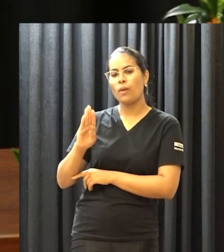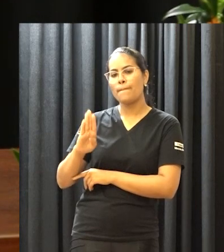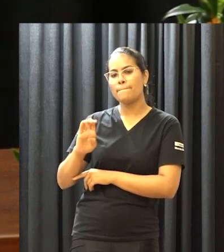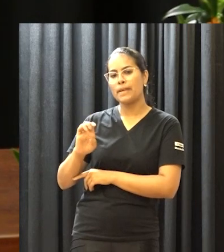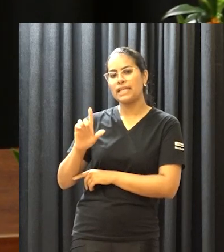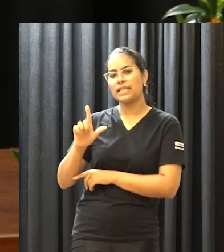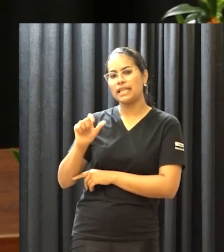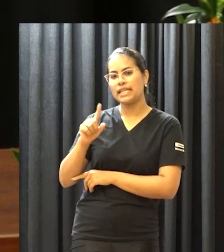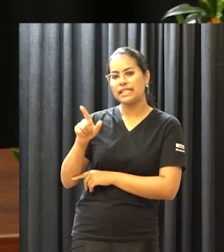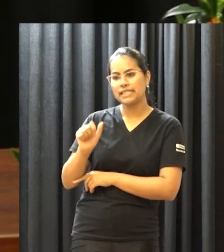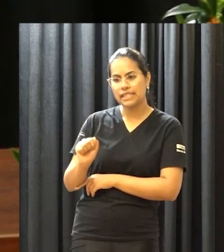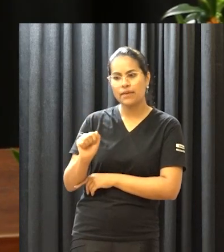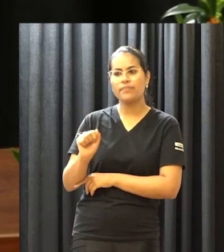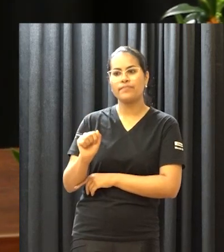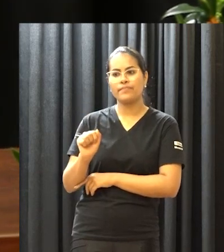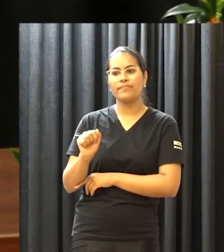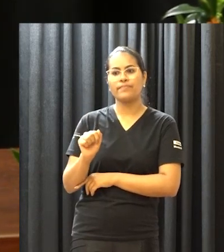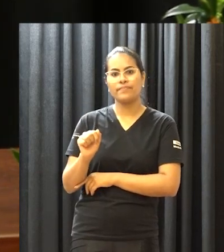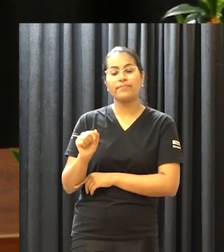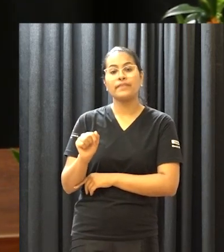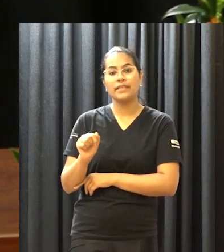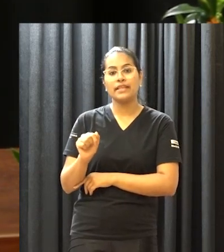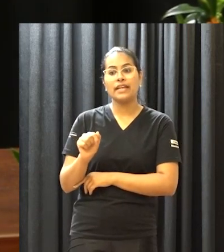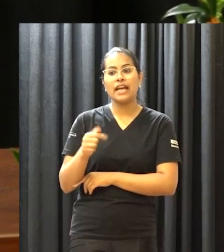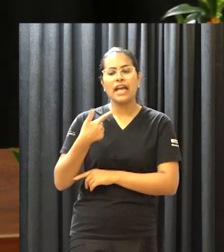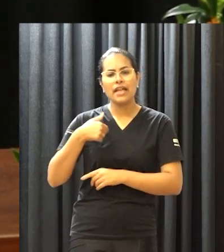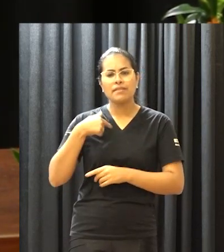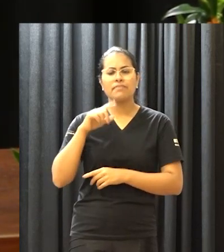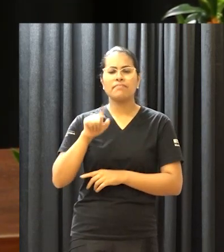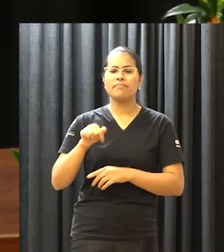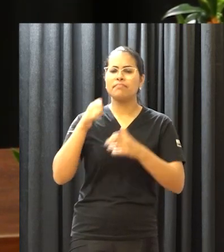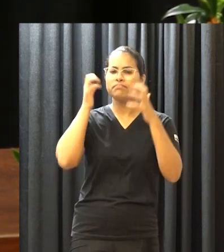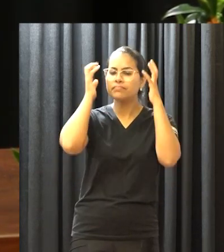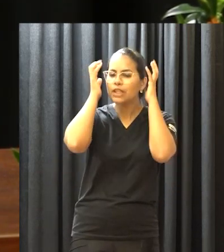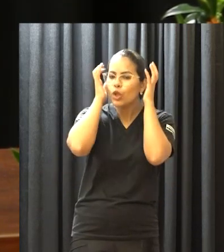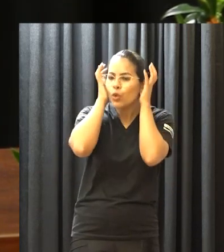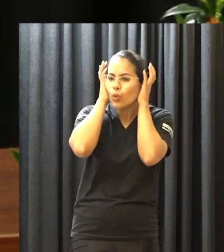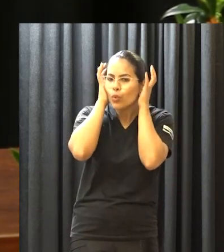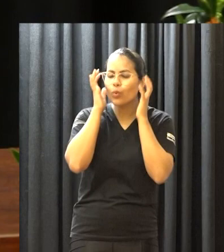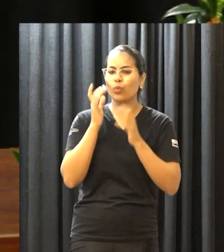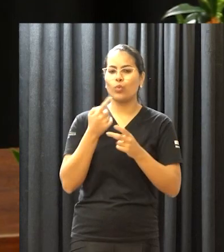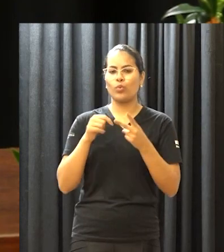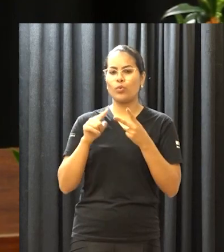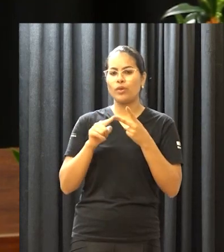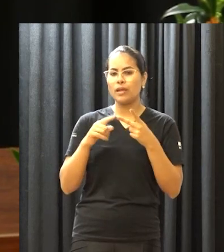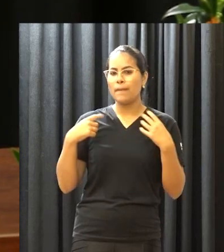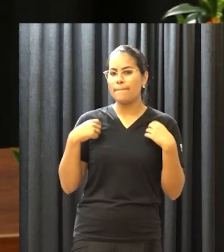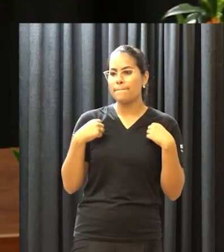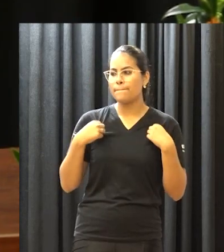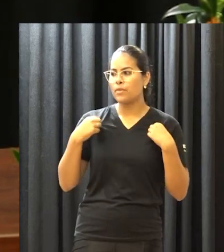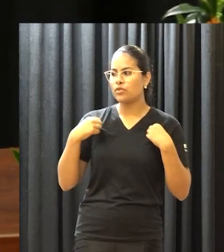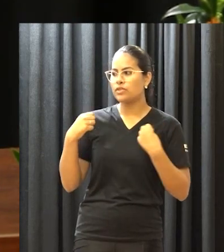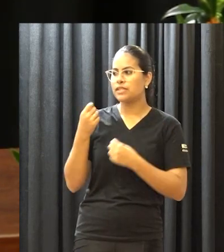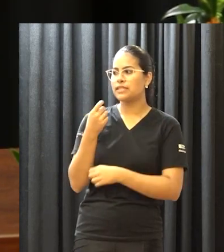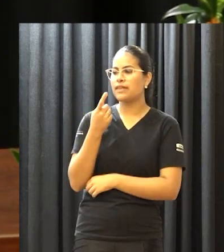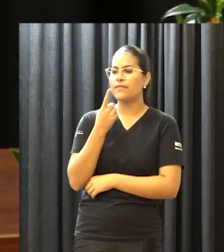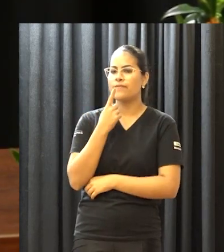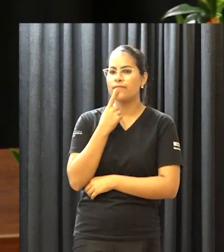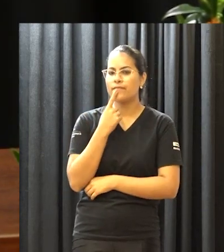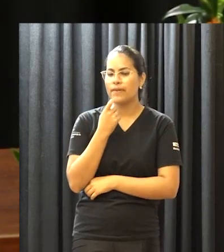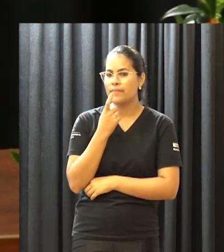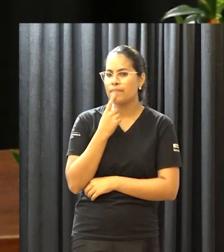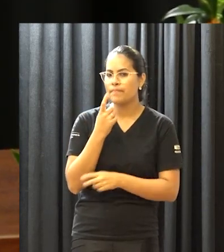vermelho. Sônia é uma mulher idosa, de cabelos curtos, veste uma blusa vermelha e uma calça azul. E o fundo